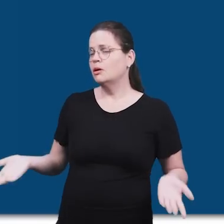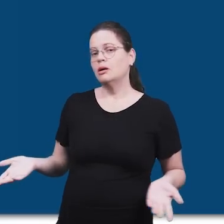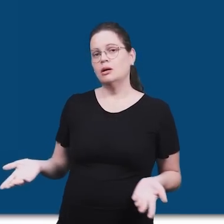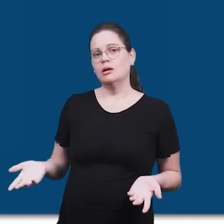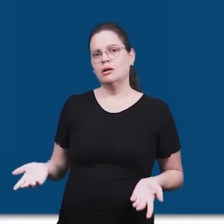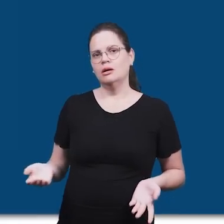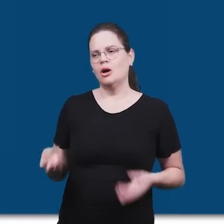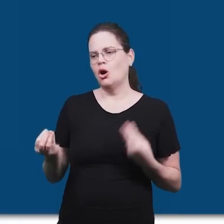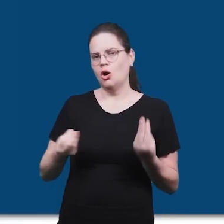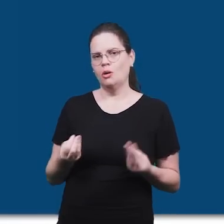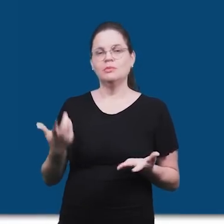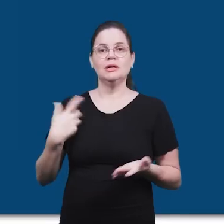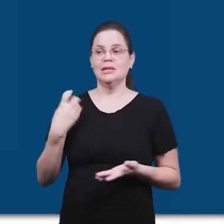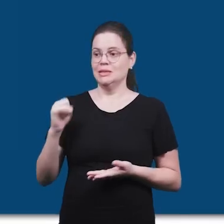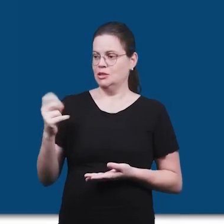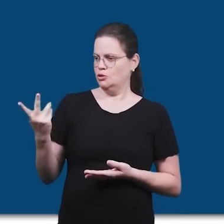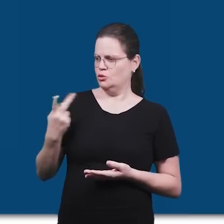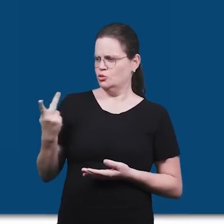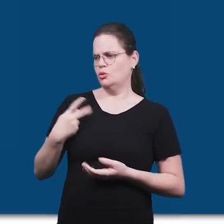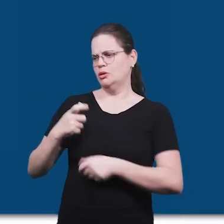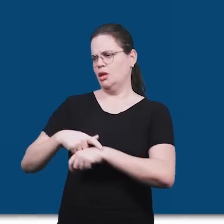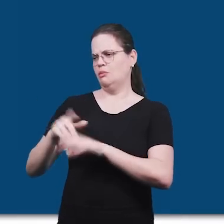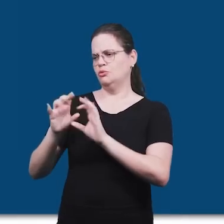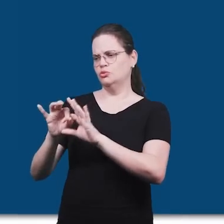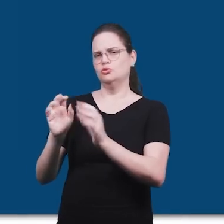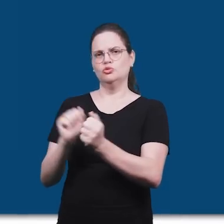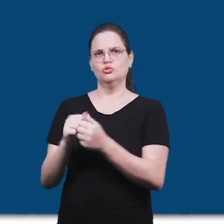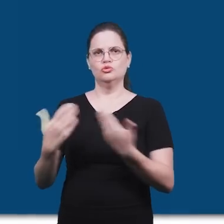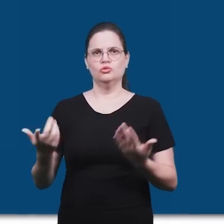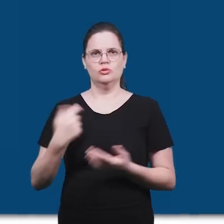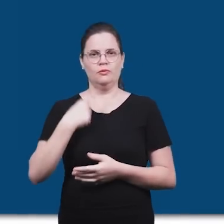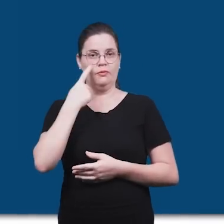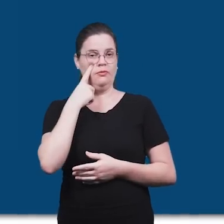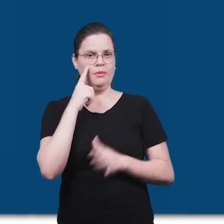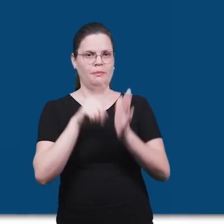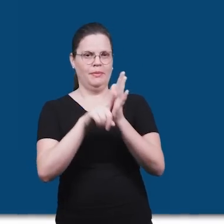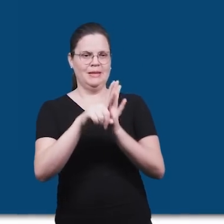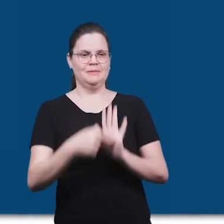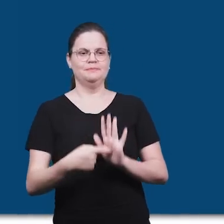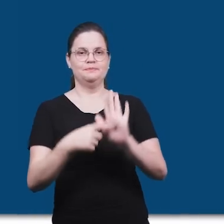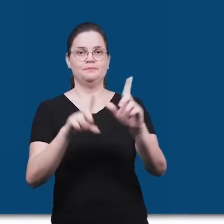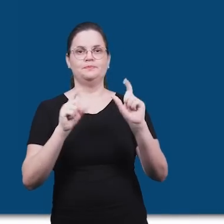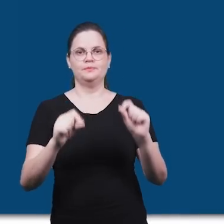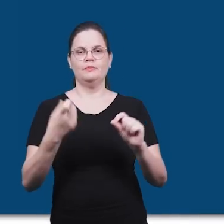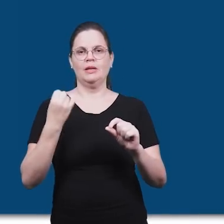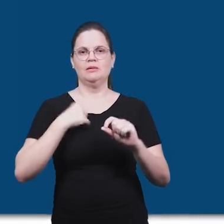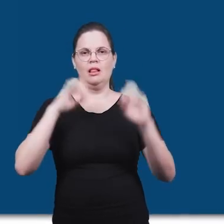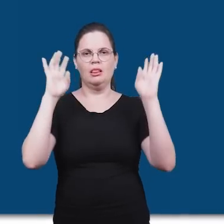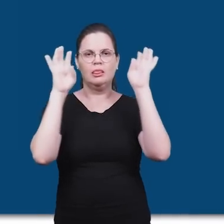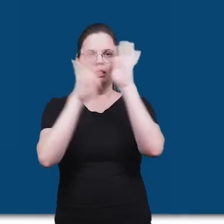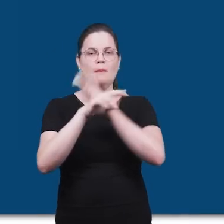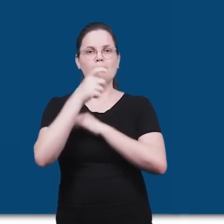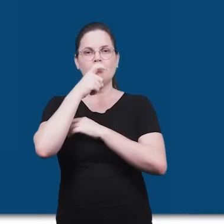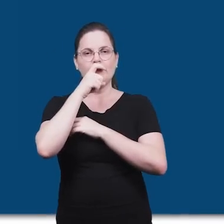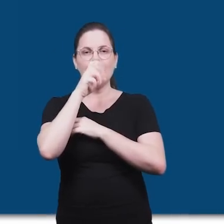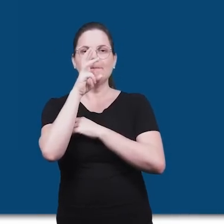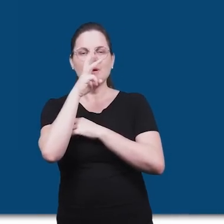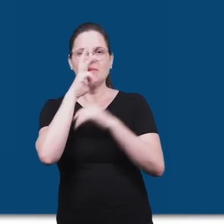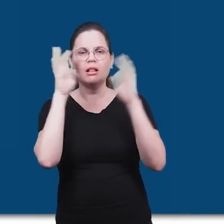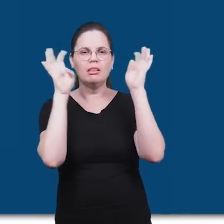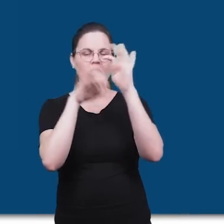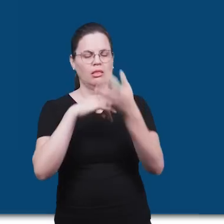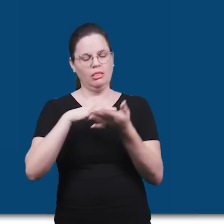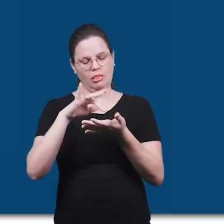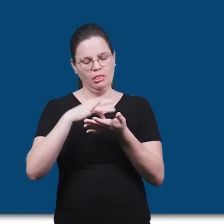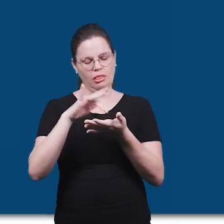evangelização, se for do tempo da gente estar junto, olha o que as pesquisas estão mostrando. que a distração dos pais